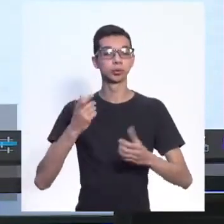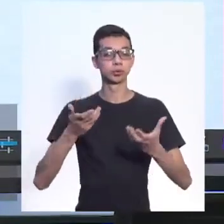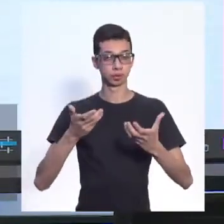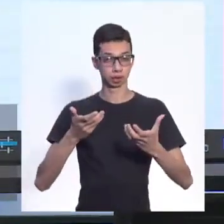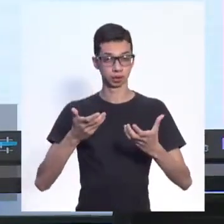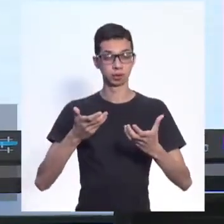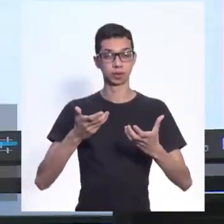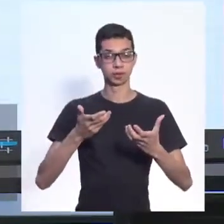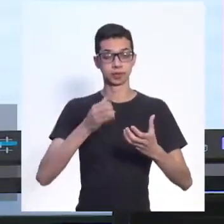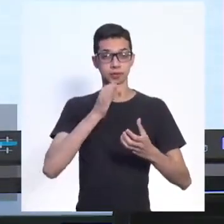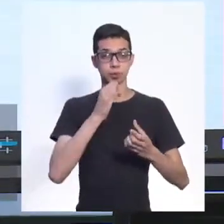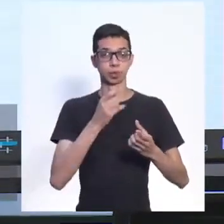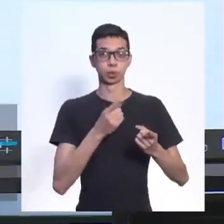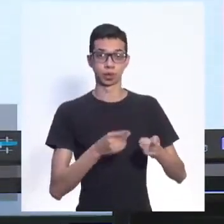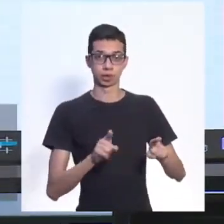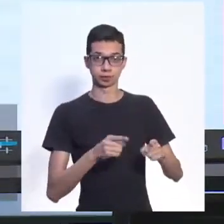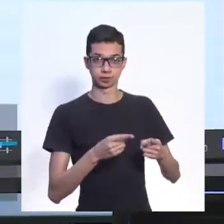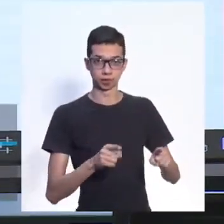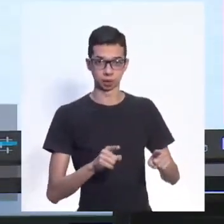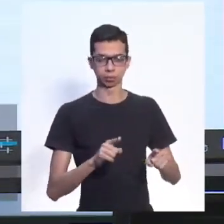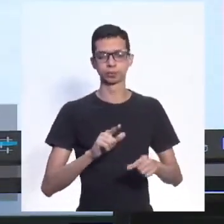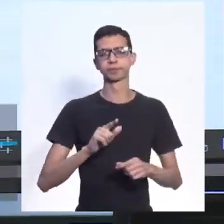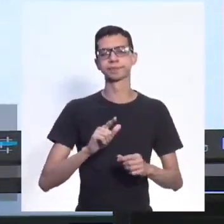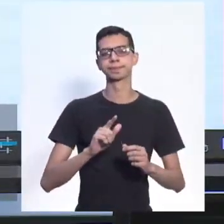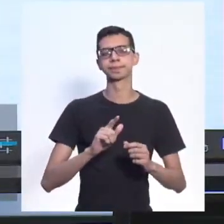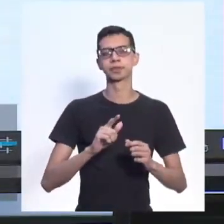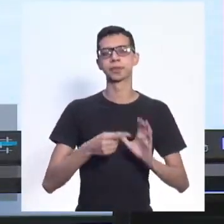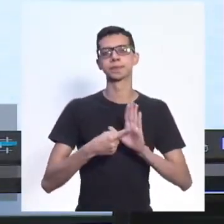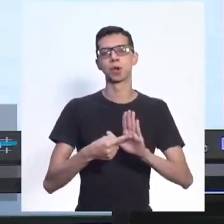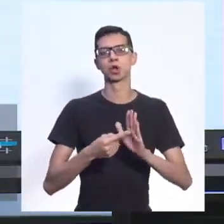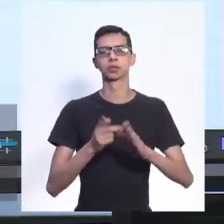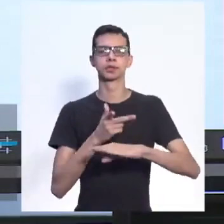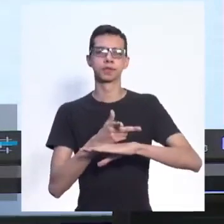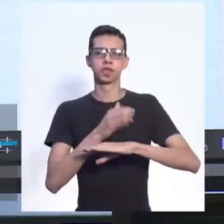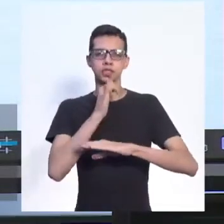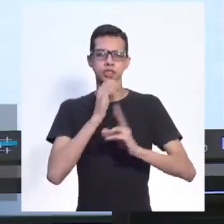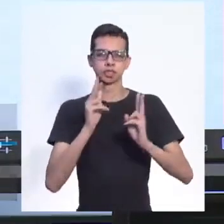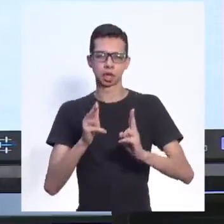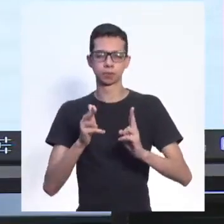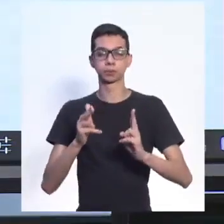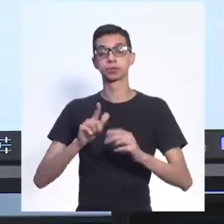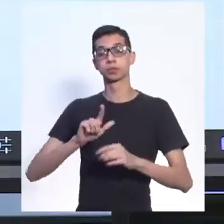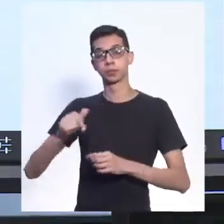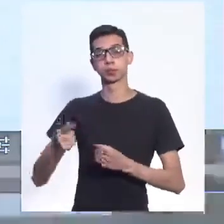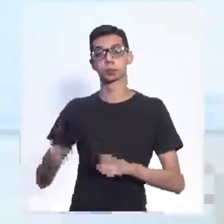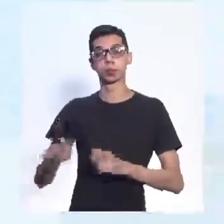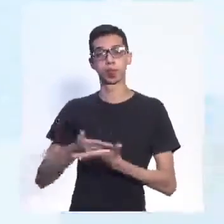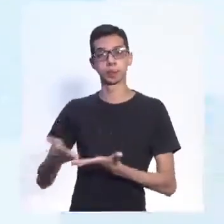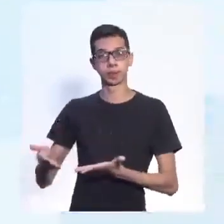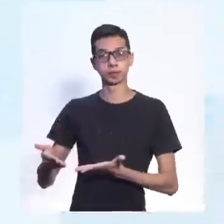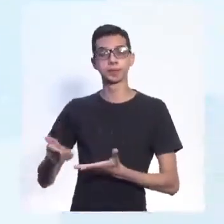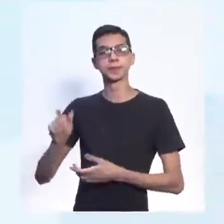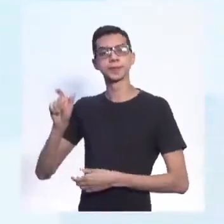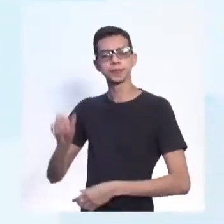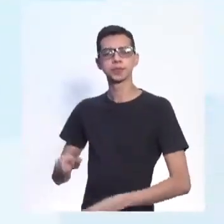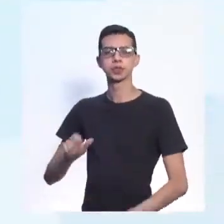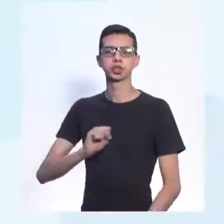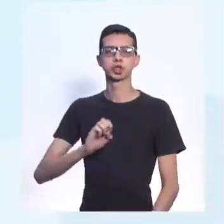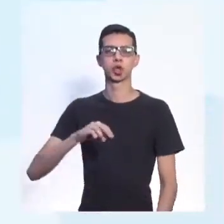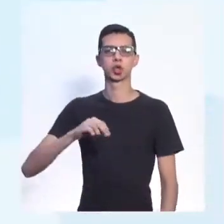outra, tudo isso é o sonoplasta que vai ver para mim. Tá bom? O manager, o que o manager faz? Ele é o braço,